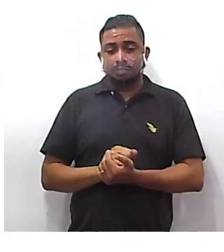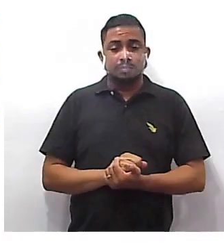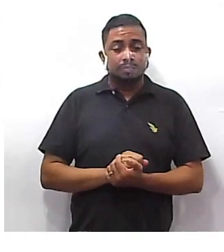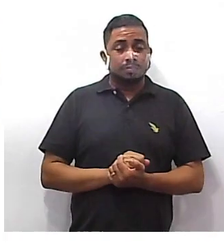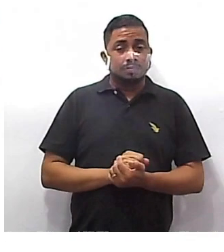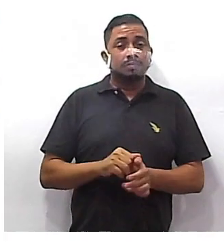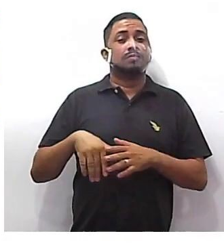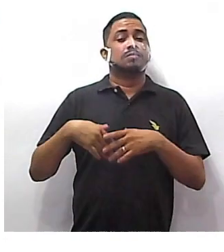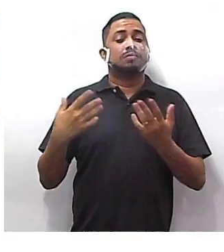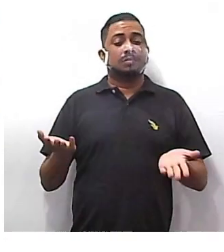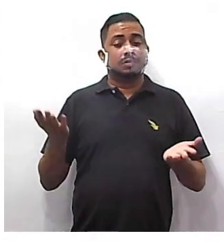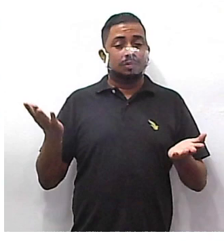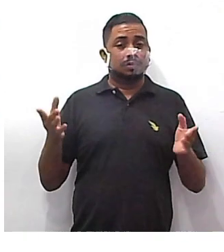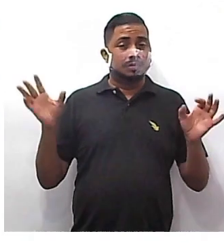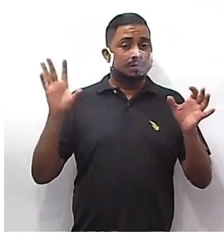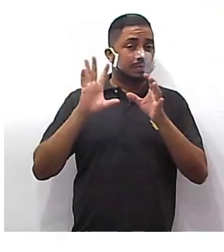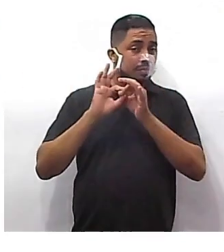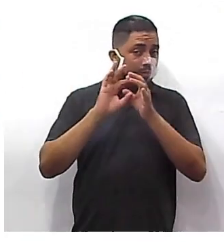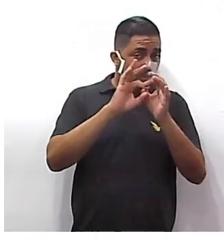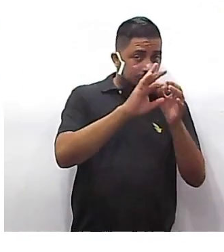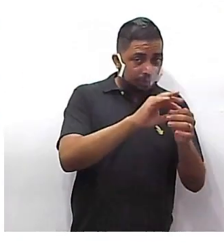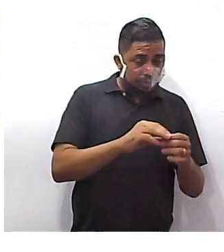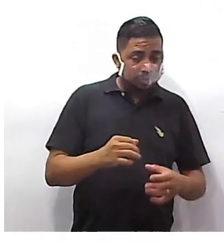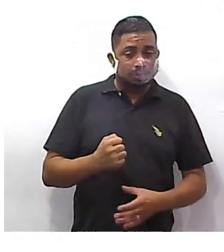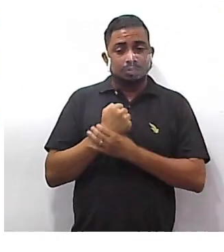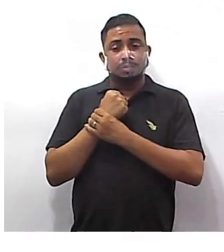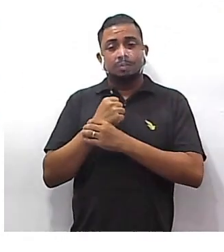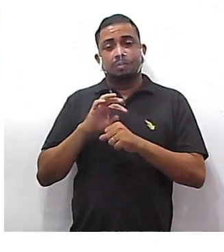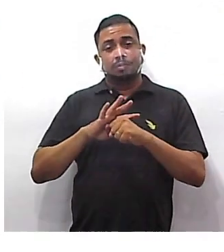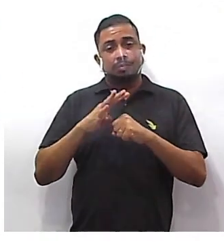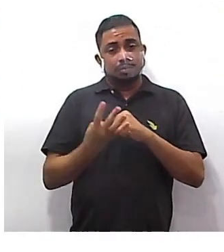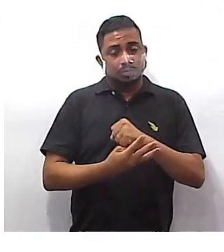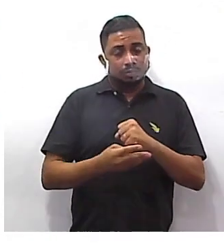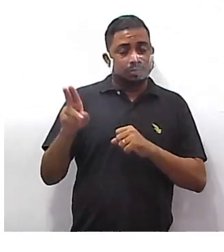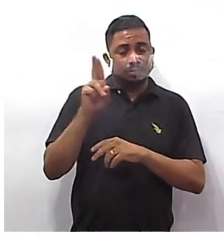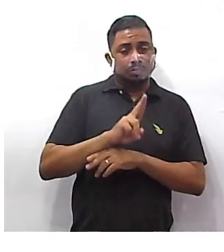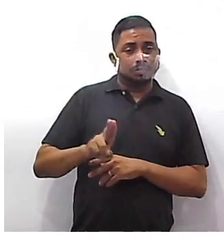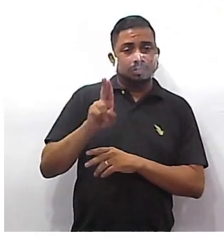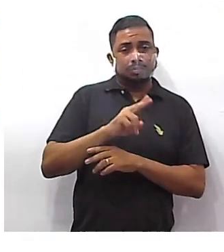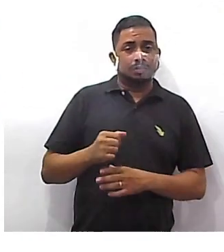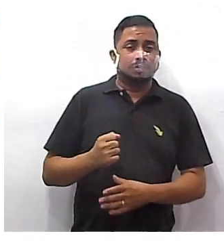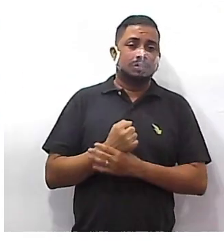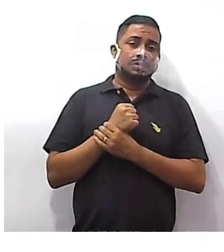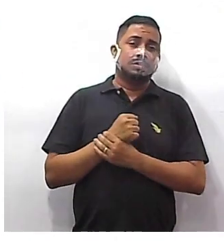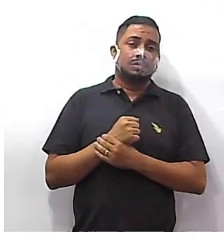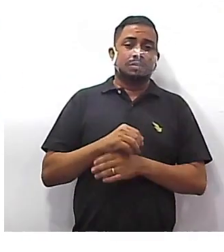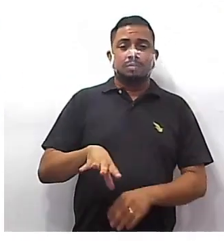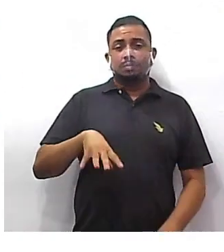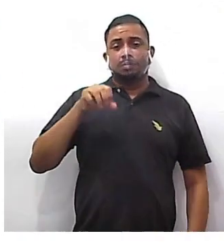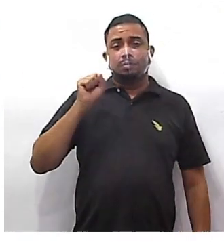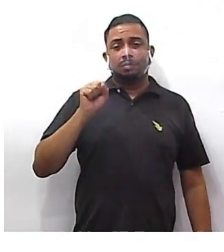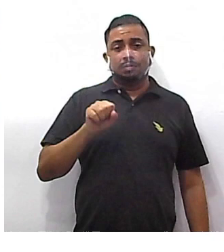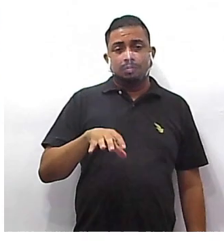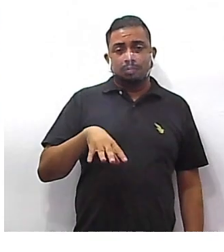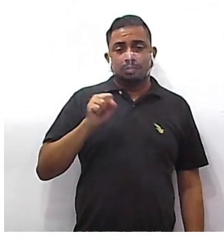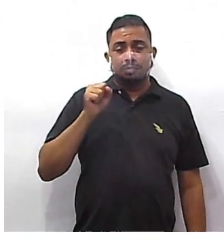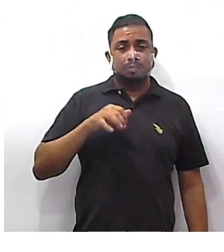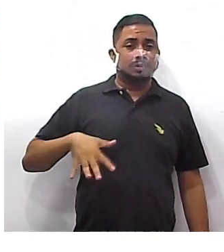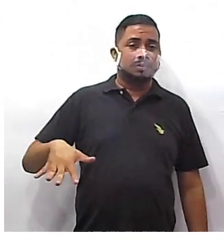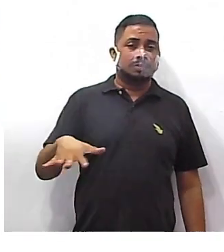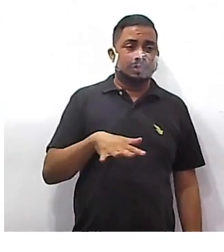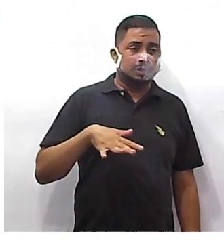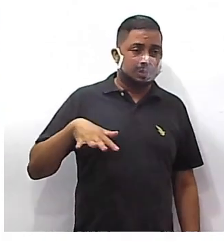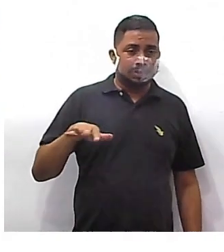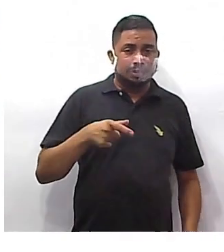No presente contexto da prevenção da Covid, o uso de proteção respiratória em ambiente laboral